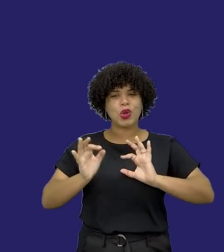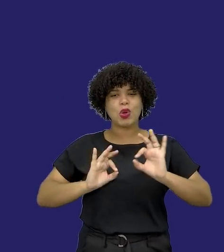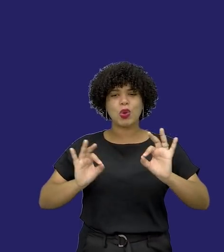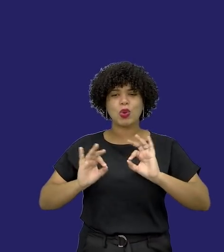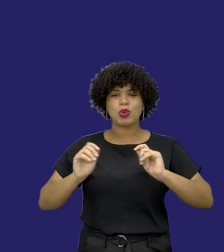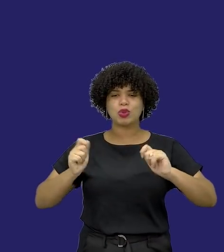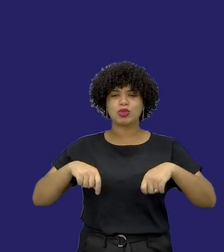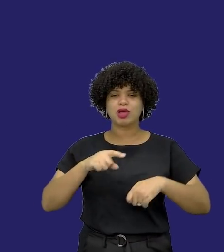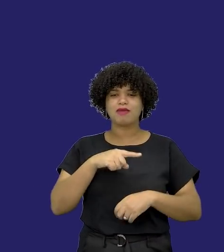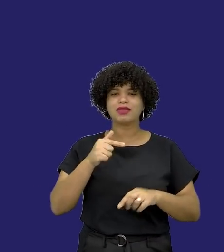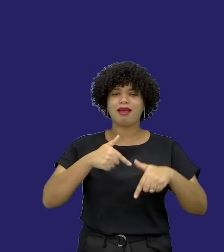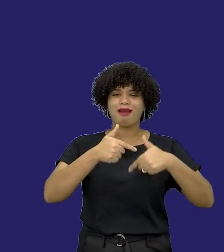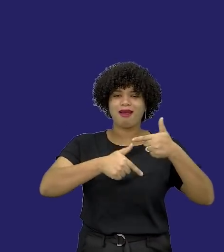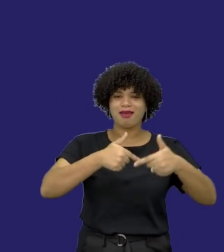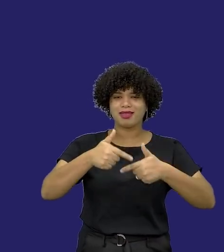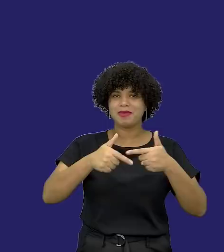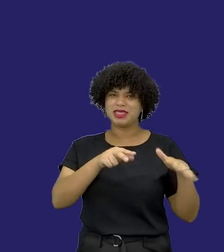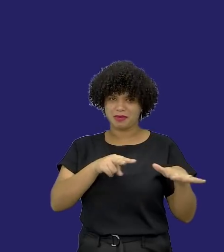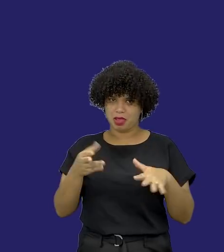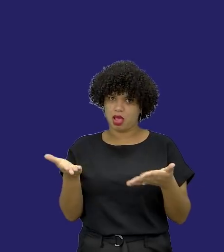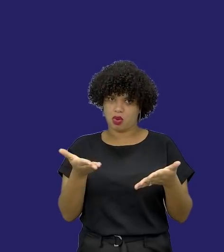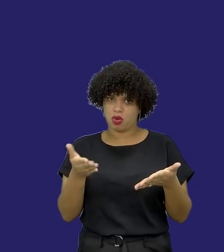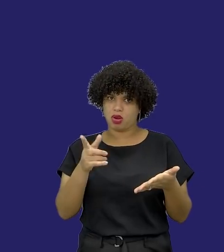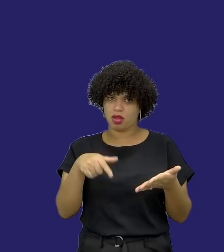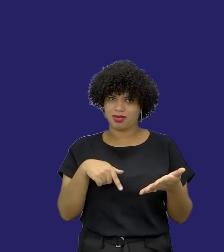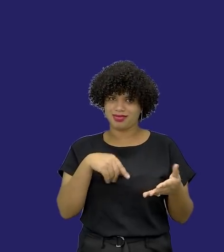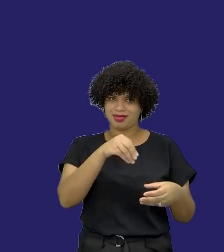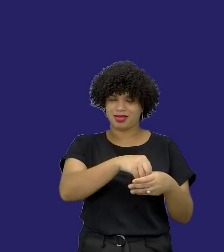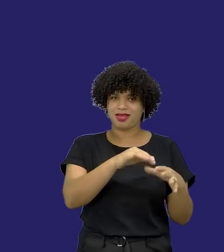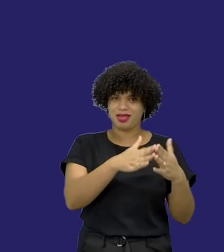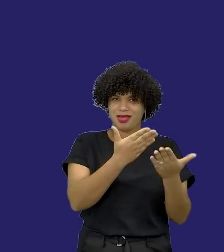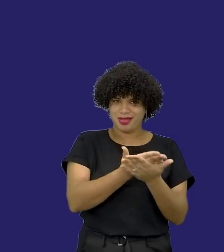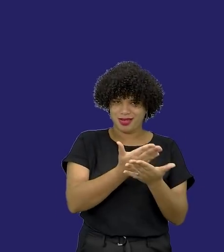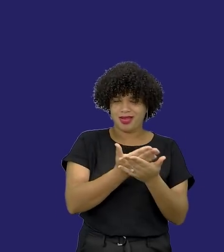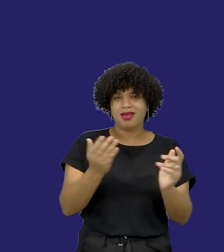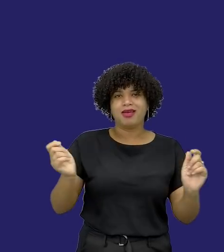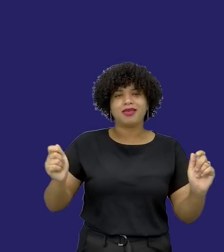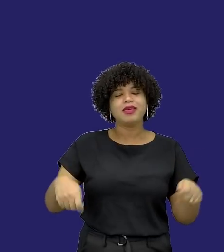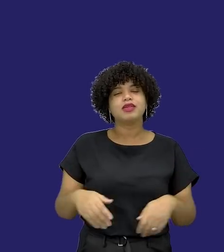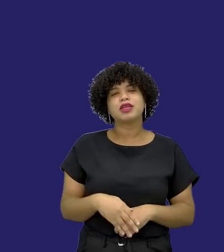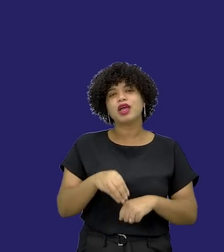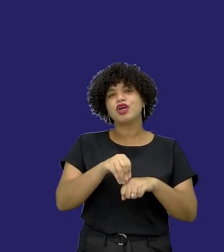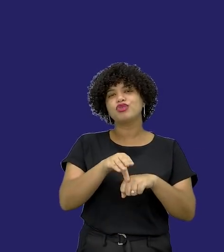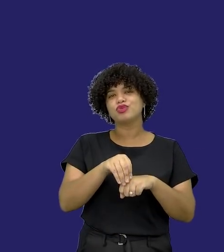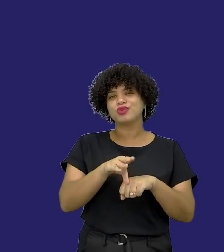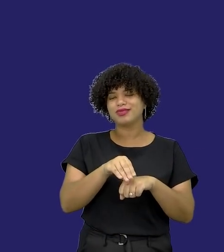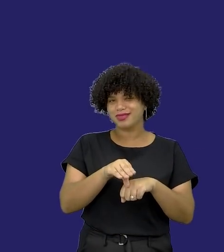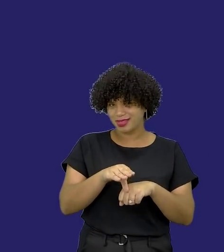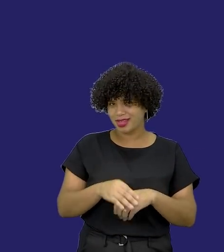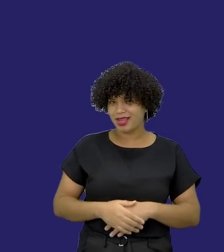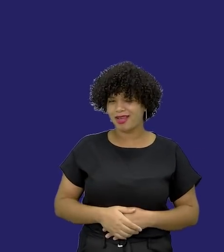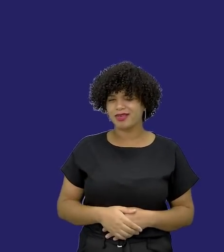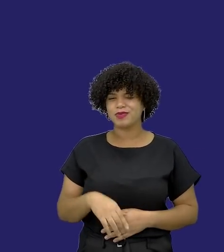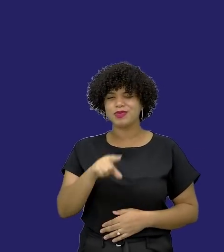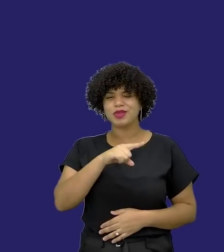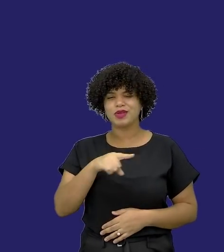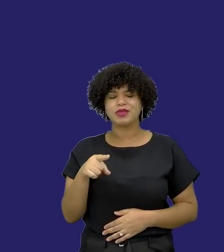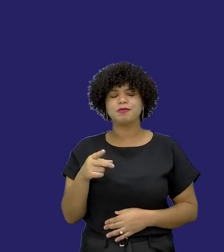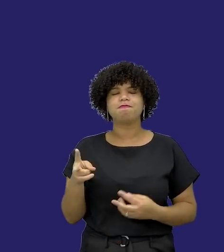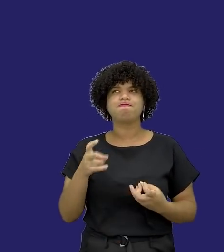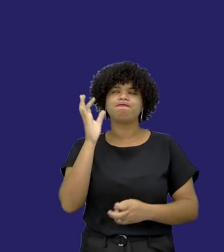que vocês vão trabalhar nessa semana nas vossas escolas, né? Então, aqui fica uma sugestão nossa, só uma reflexão,